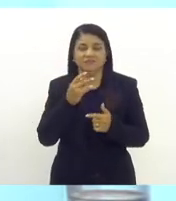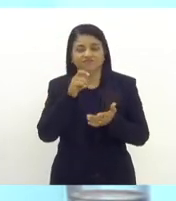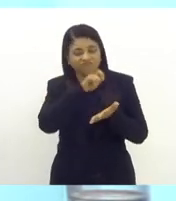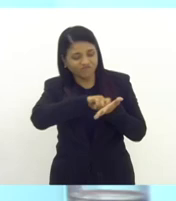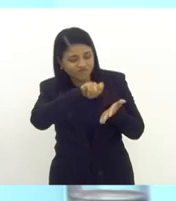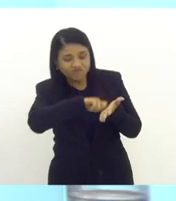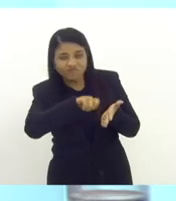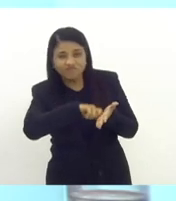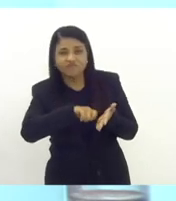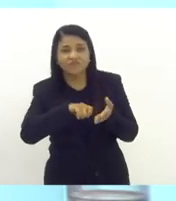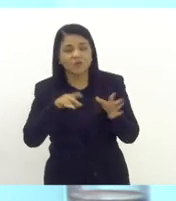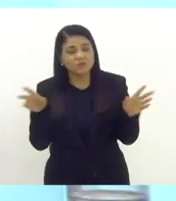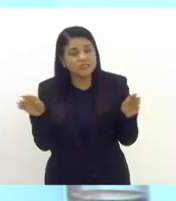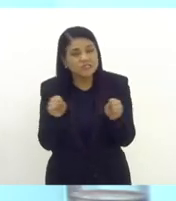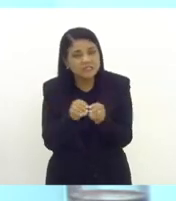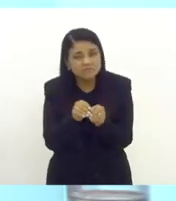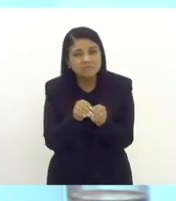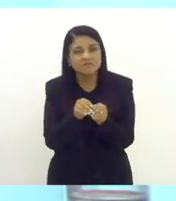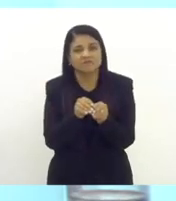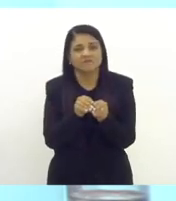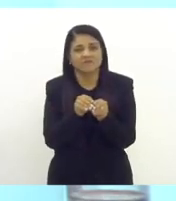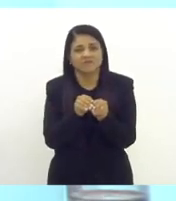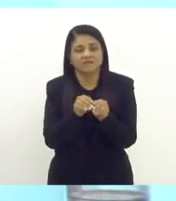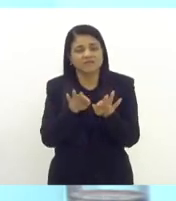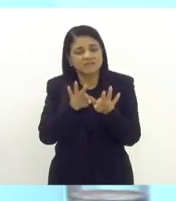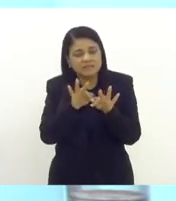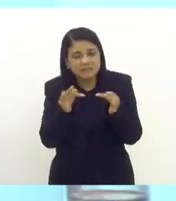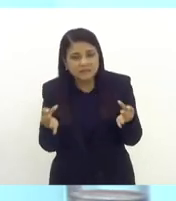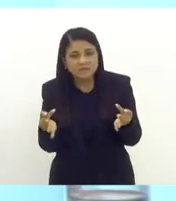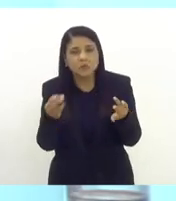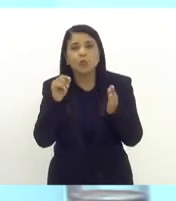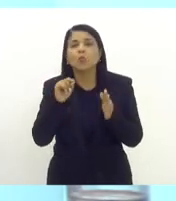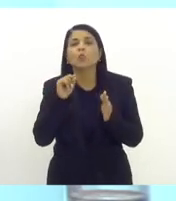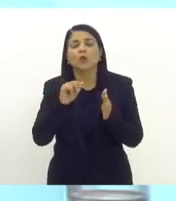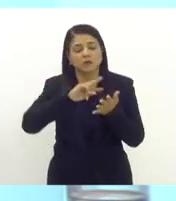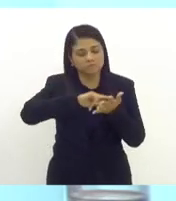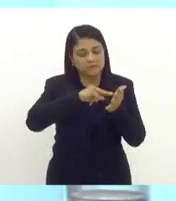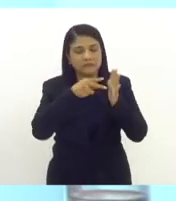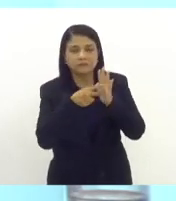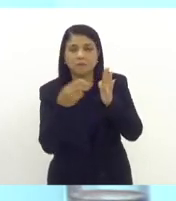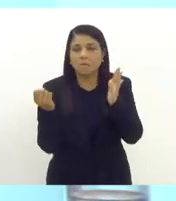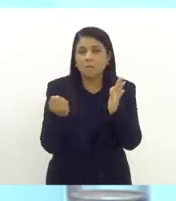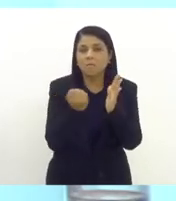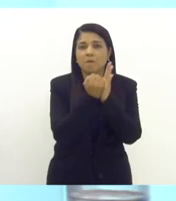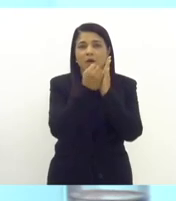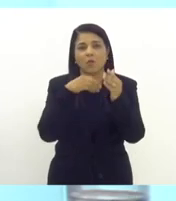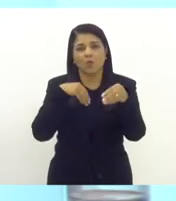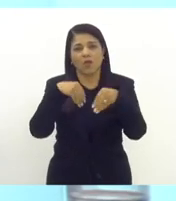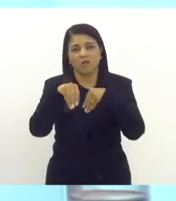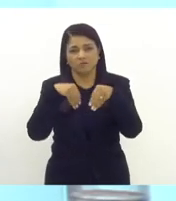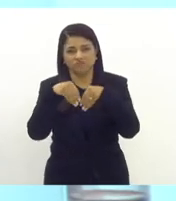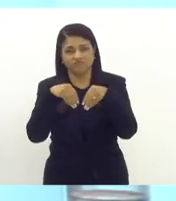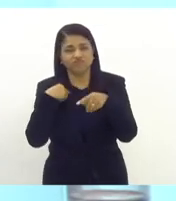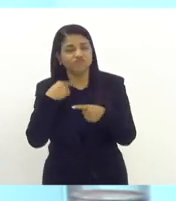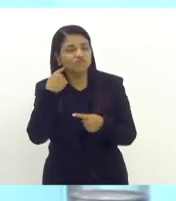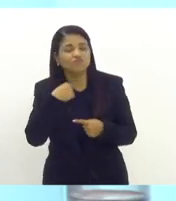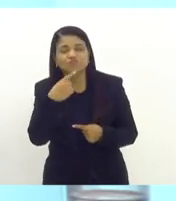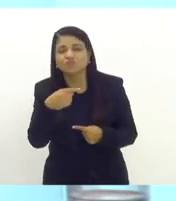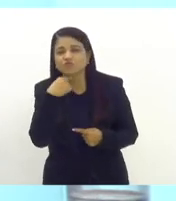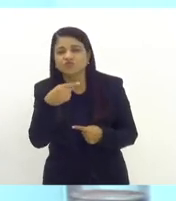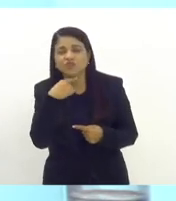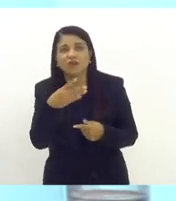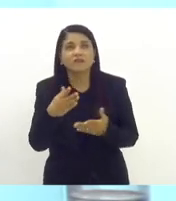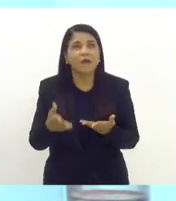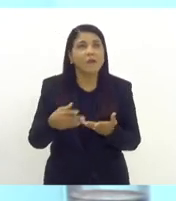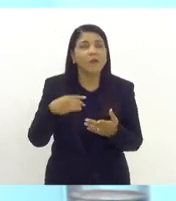para poder as pessoas entenderem o que que eu marco regulatório que não adianta dizer que fez parte da